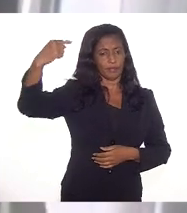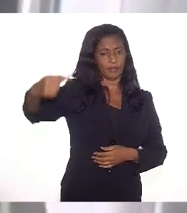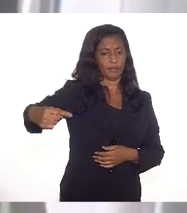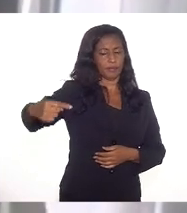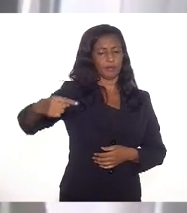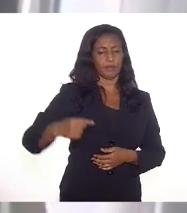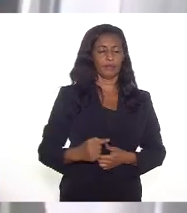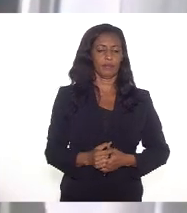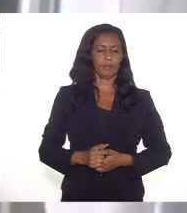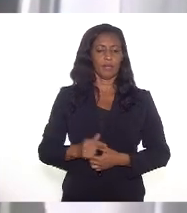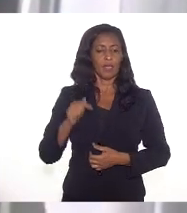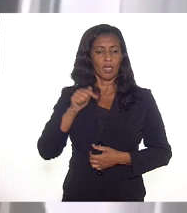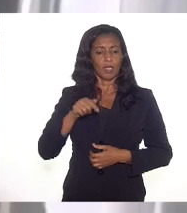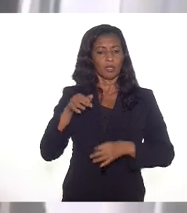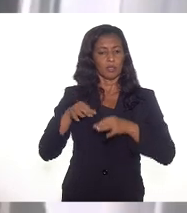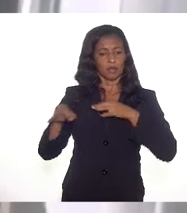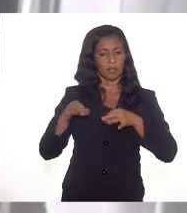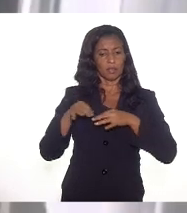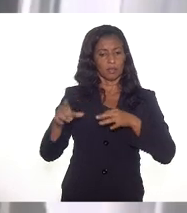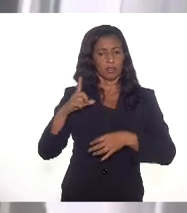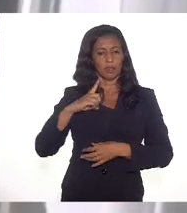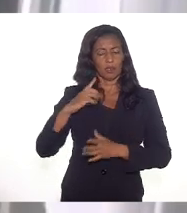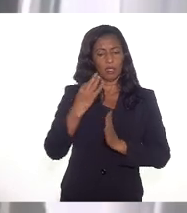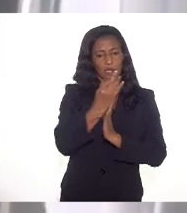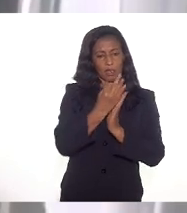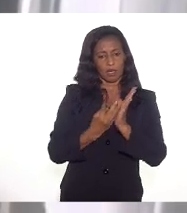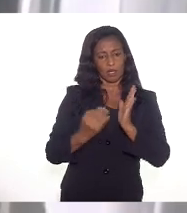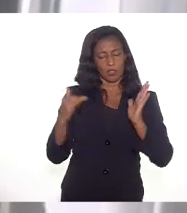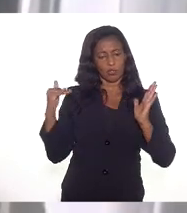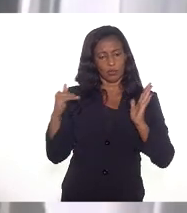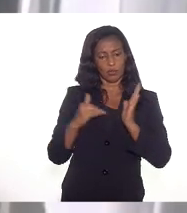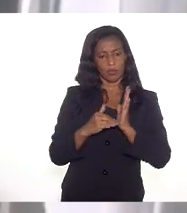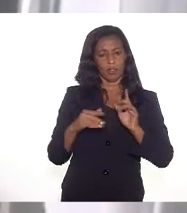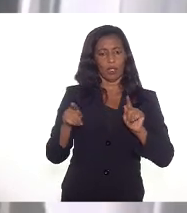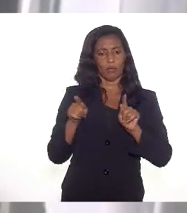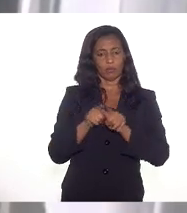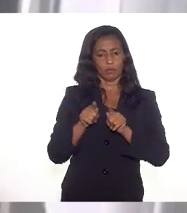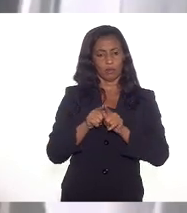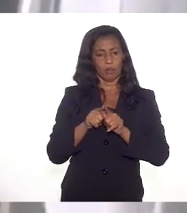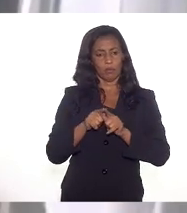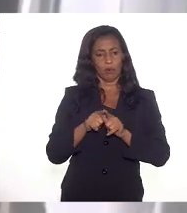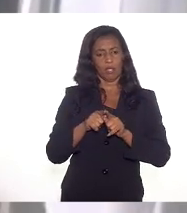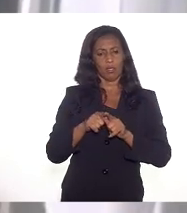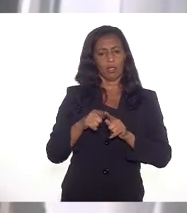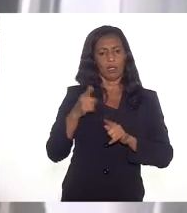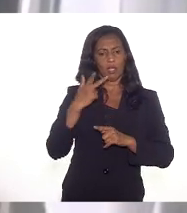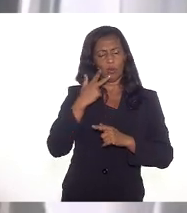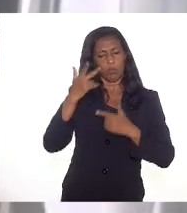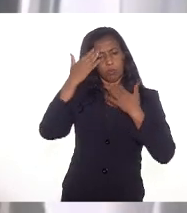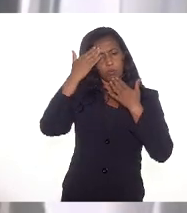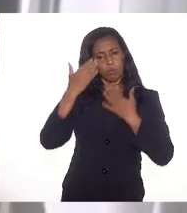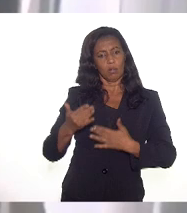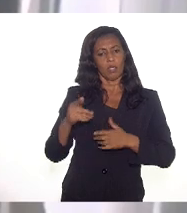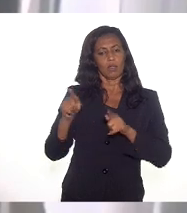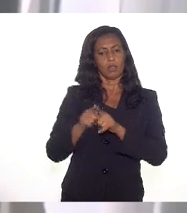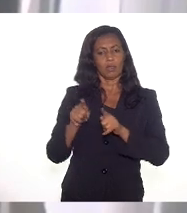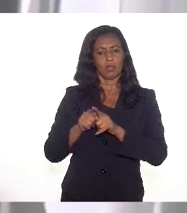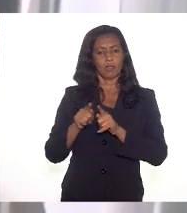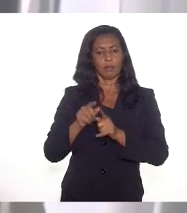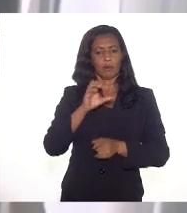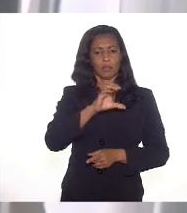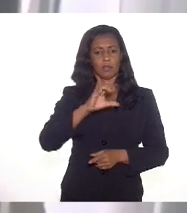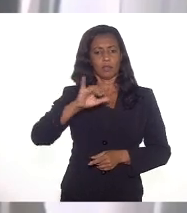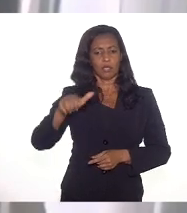Carlos Mink. Este projeto, inclusive com esse texto final, cumprimento mais uma vez a CCJ, tanto o seu presidente quanto a assessoria